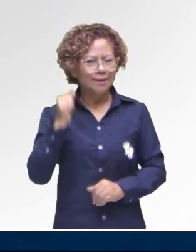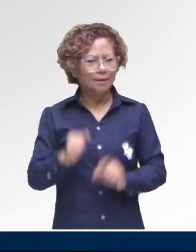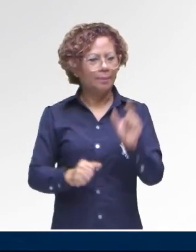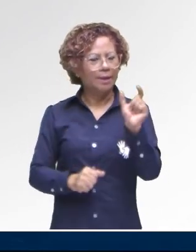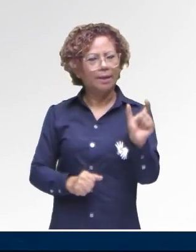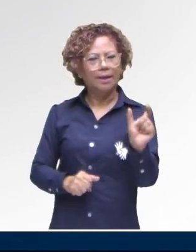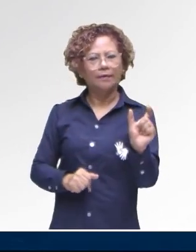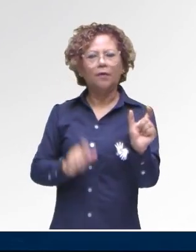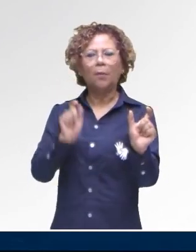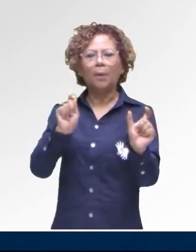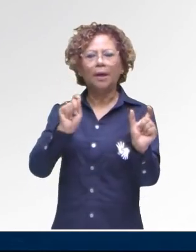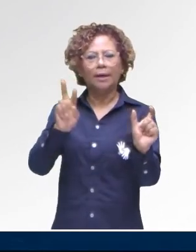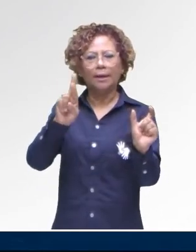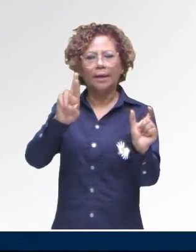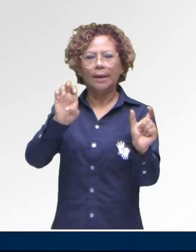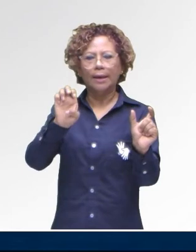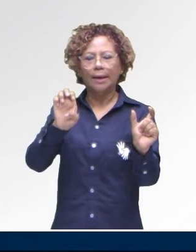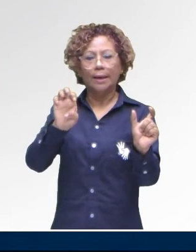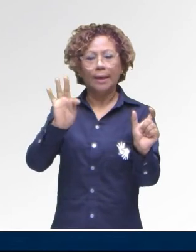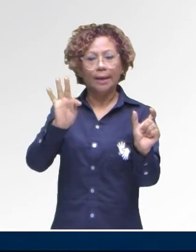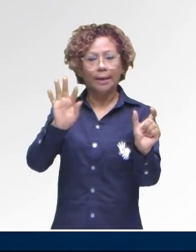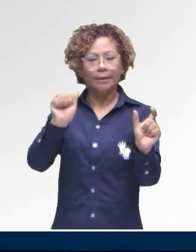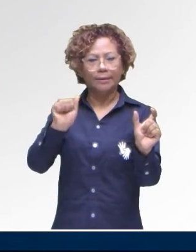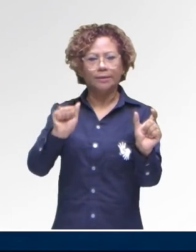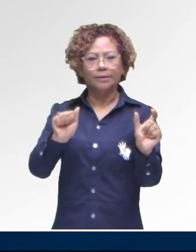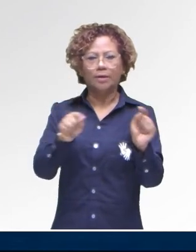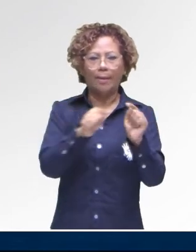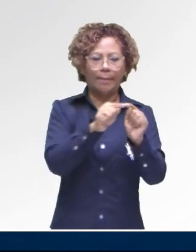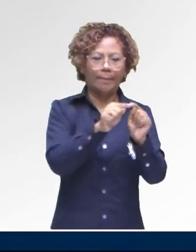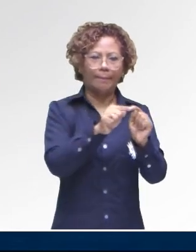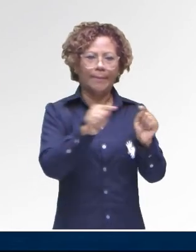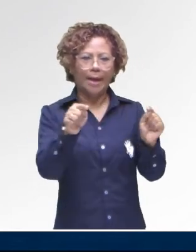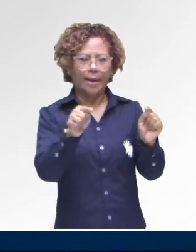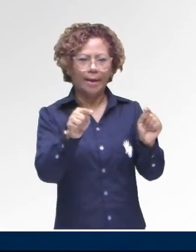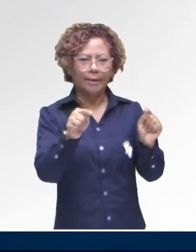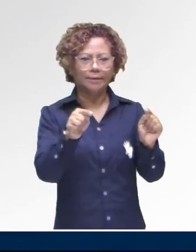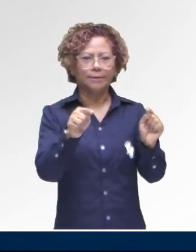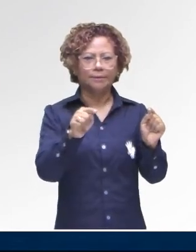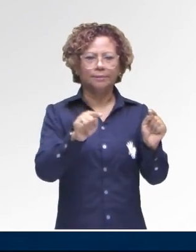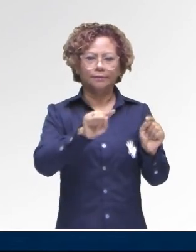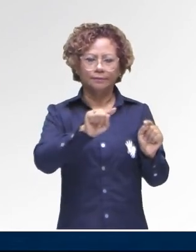só para... Deixa eu... Peraí.